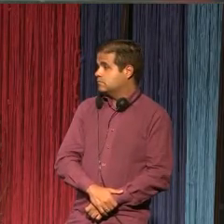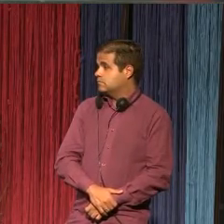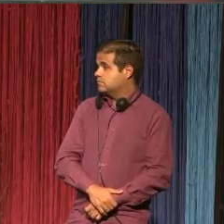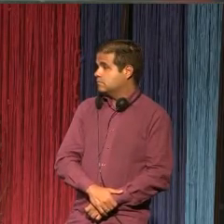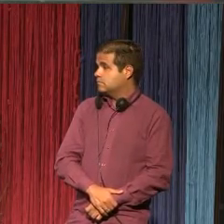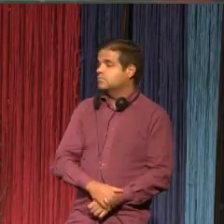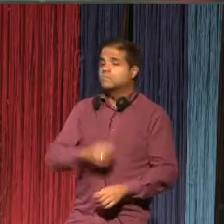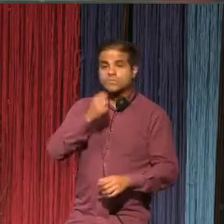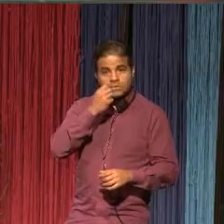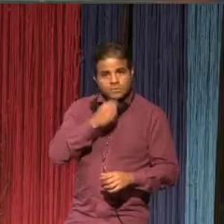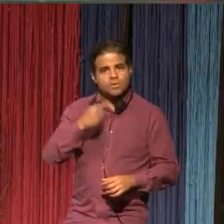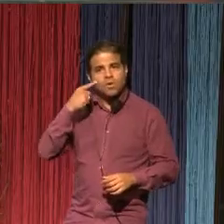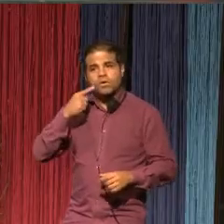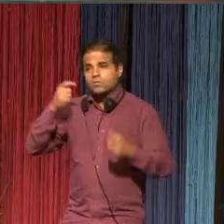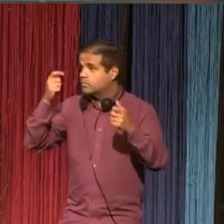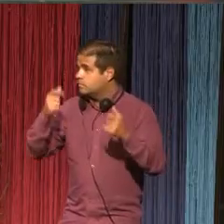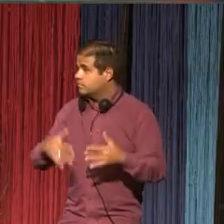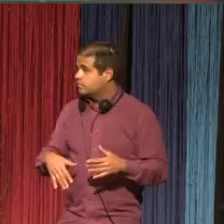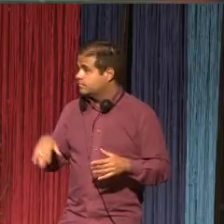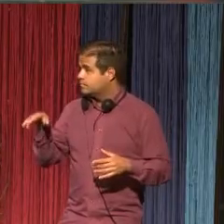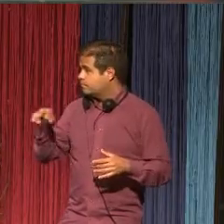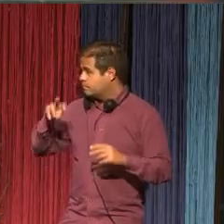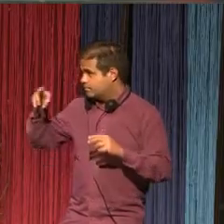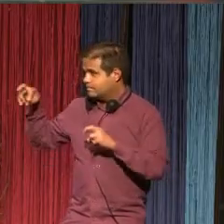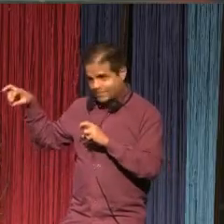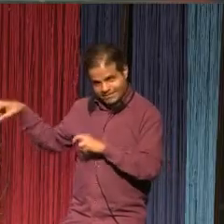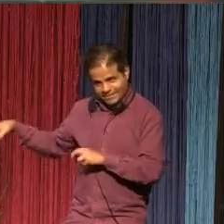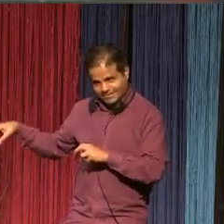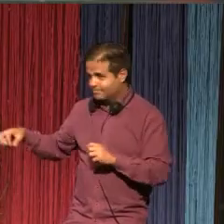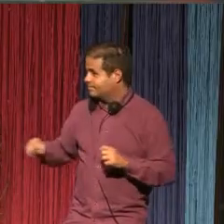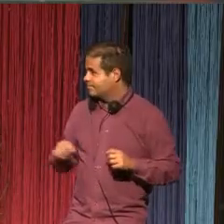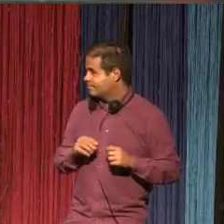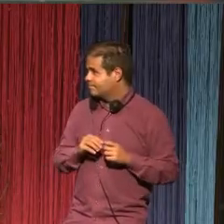Muito bom ouvir. Vamos sentar ali.